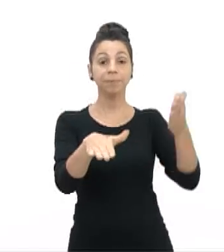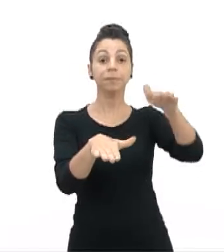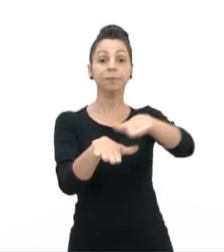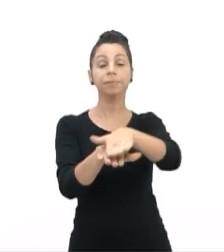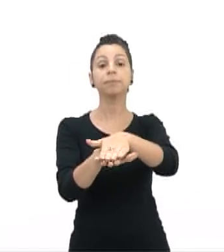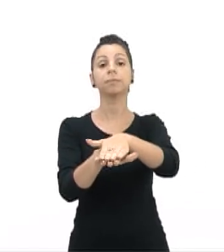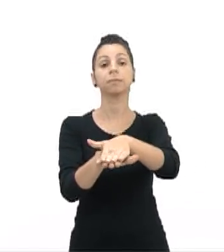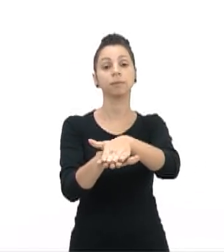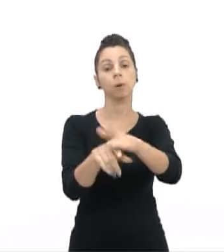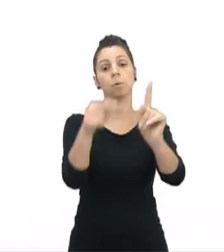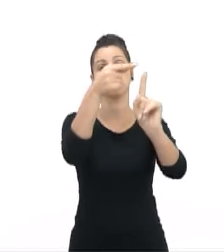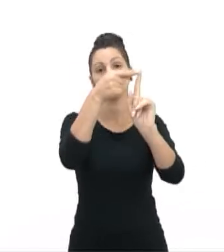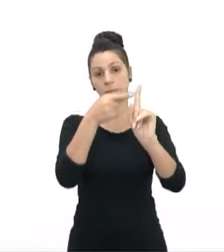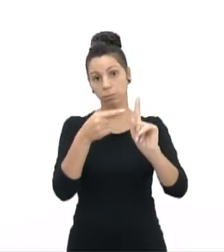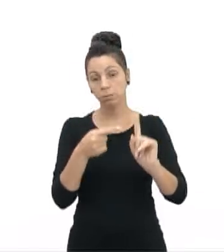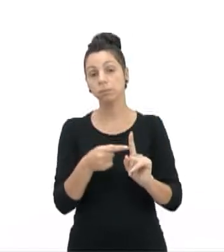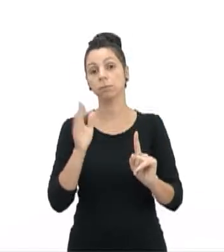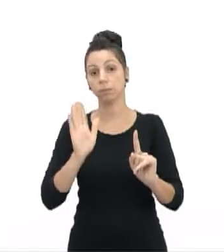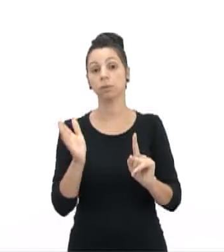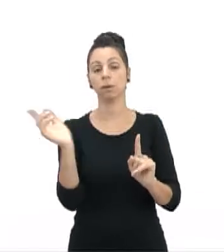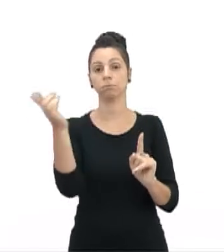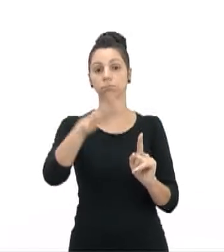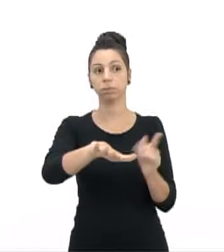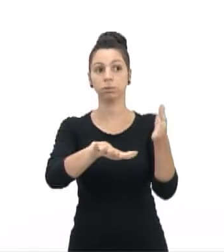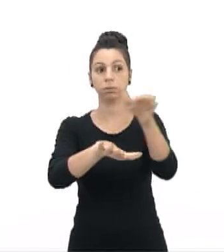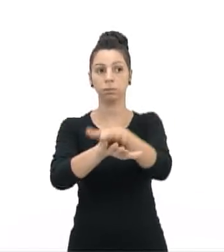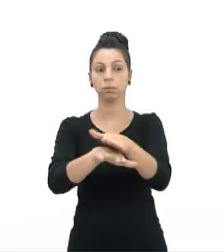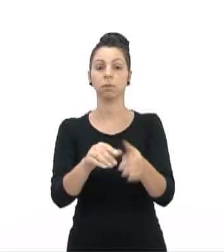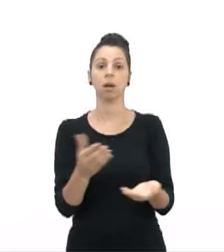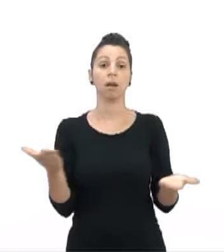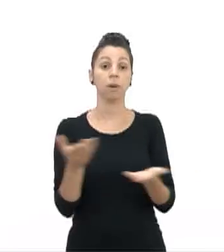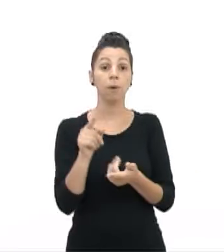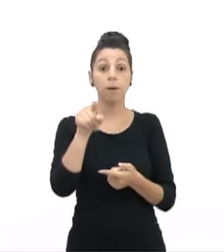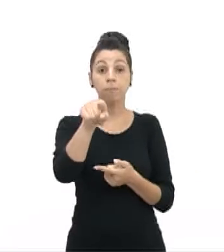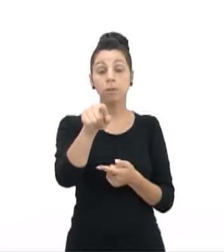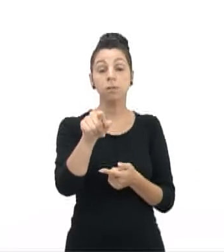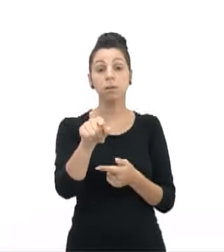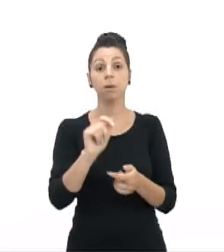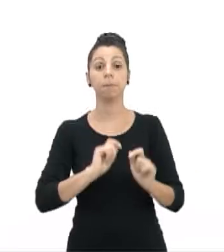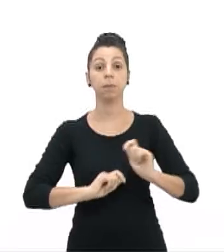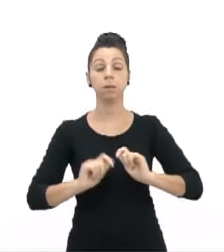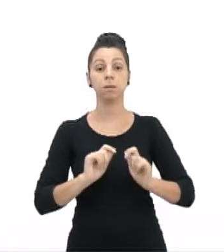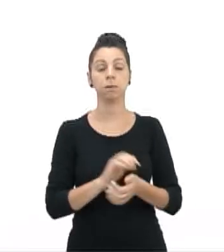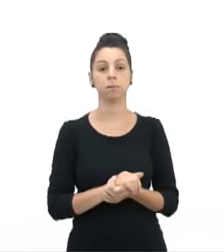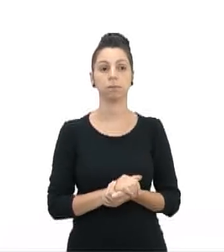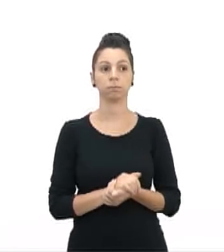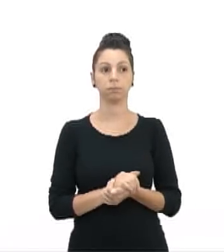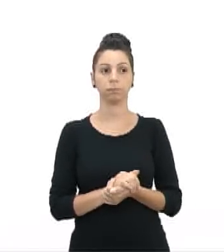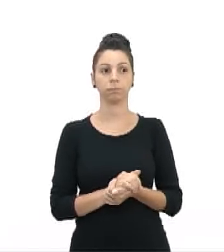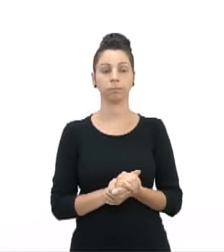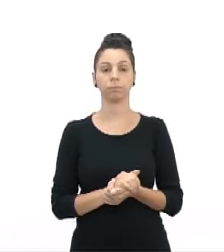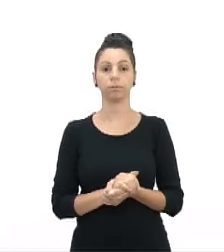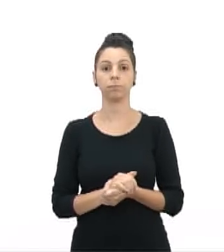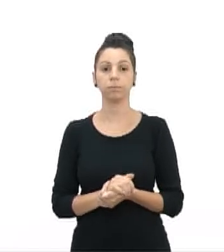viu os tipos de dobras. Nós vimos os tipos de dobras. Agora você vai classificar. O folder que você vai